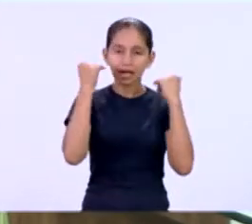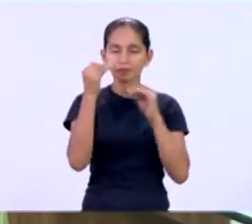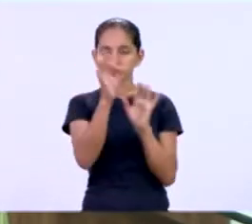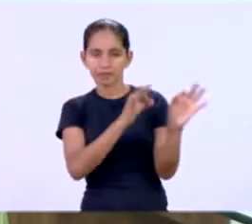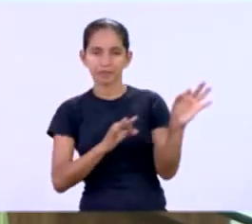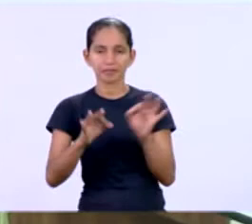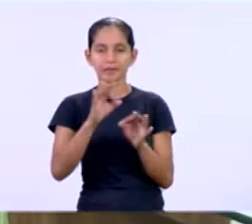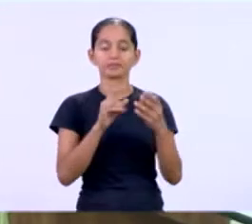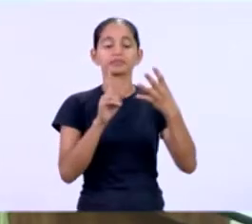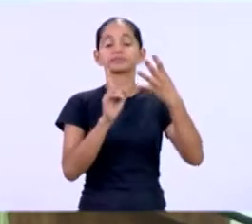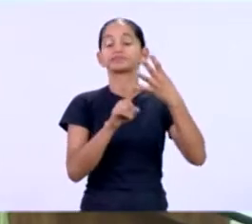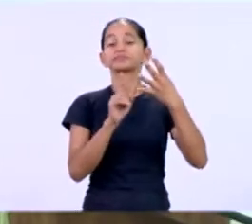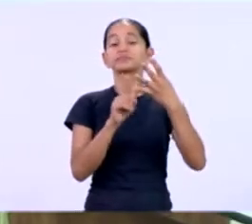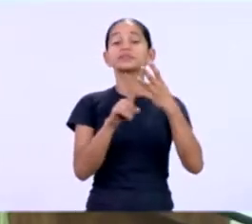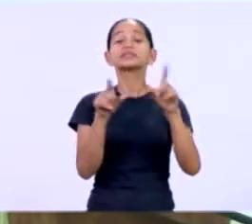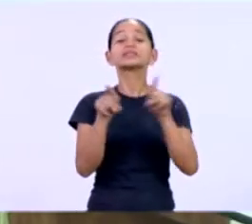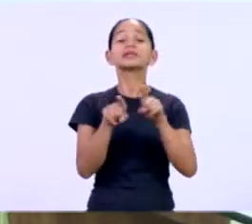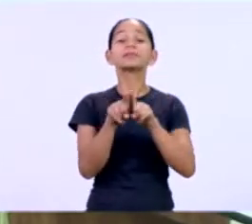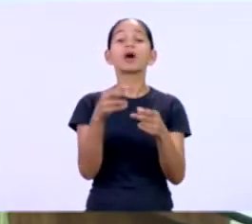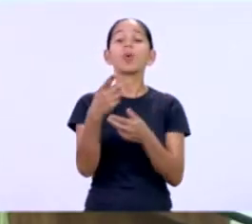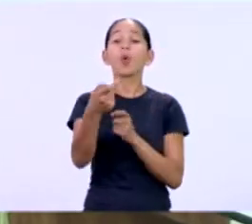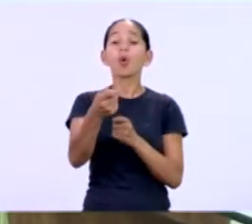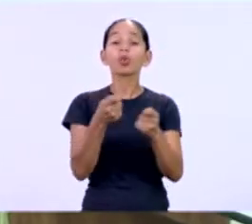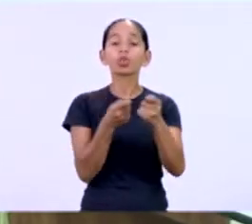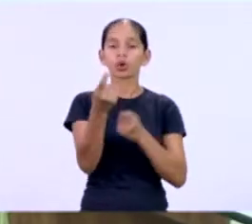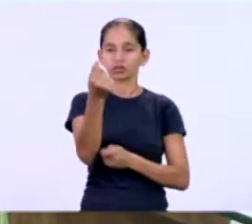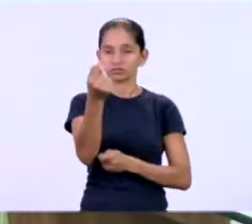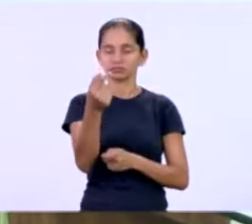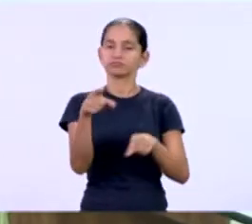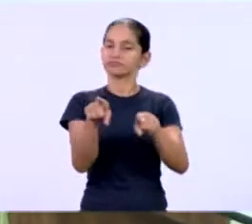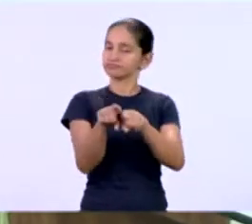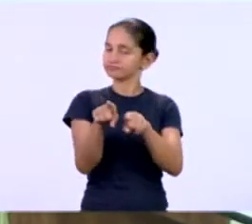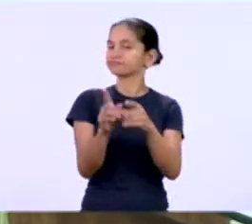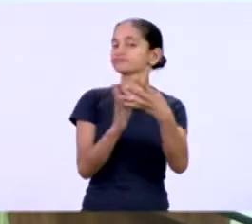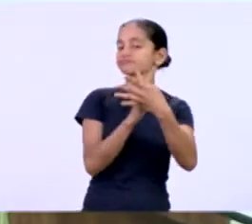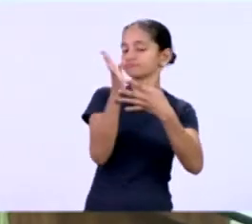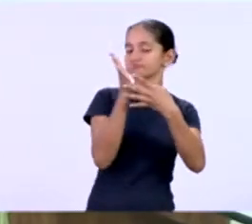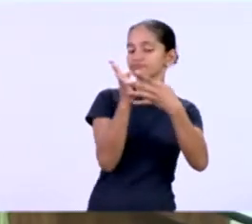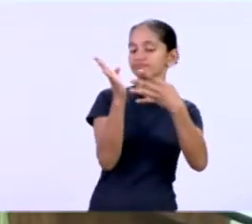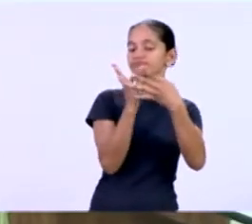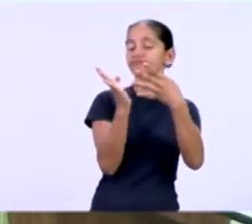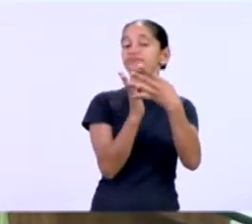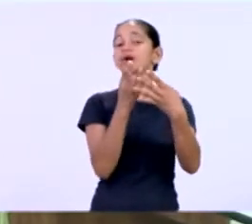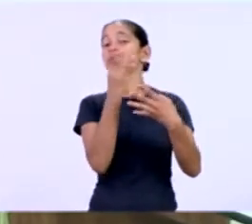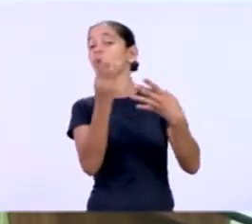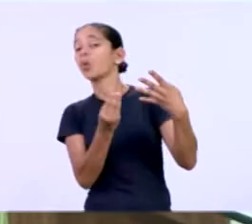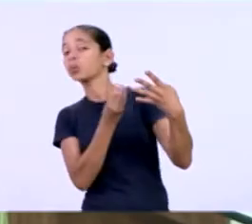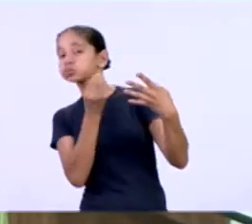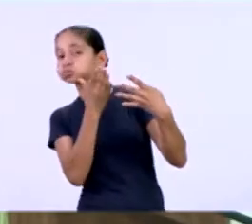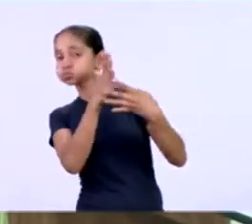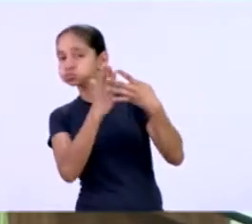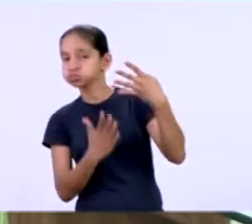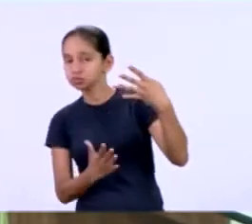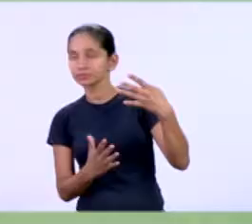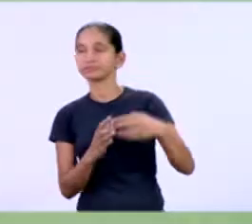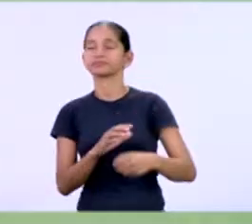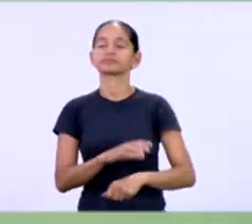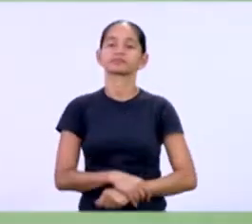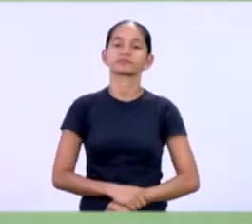estabelece as metas e os objetivos e como será feito passo a passo para que se chegue lá, no objetivo final. Próximo